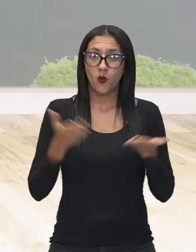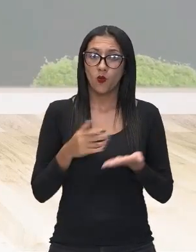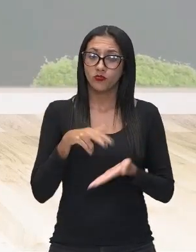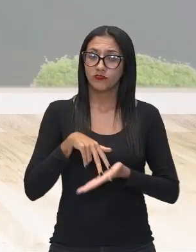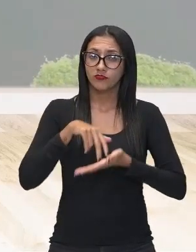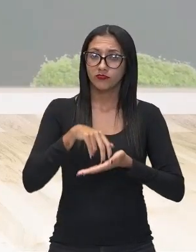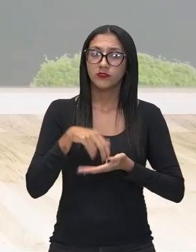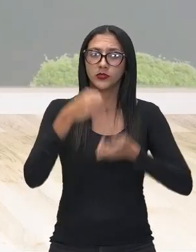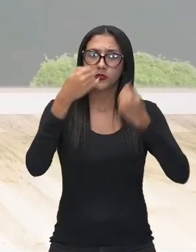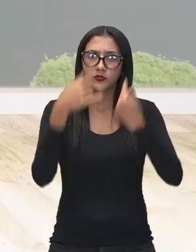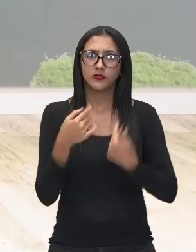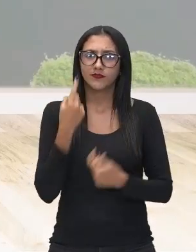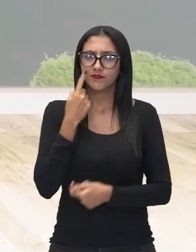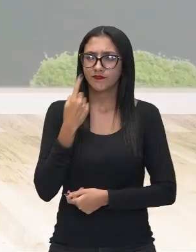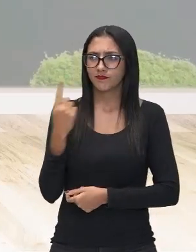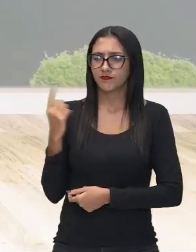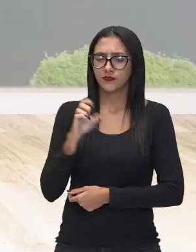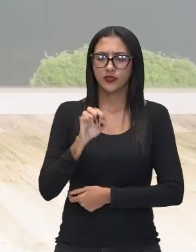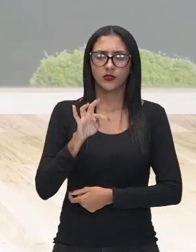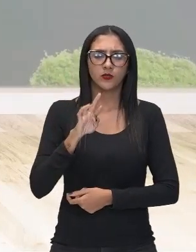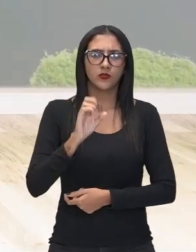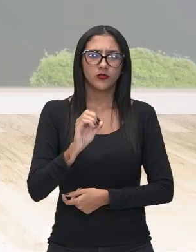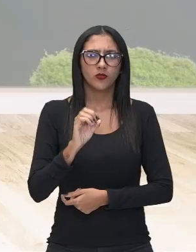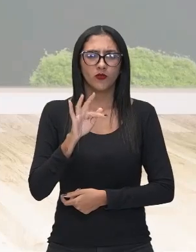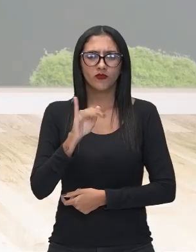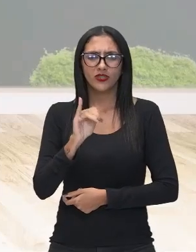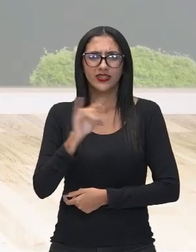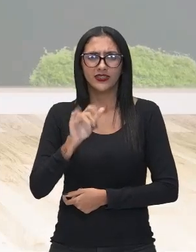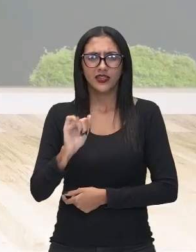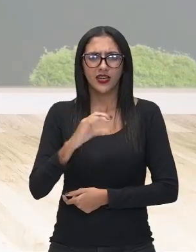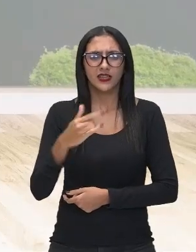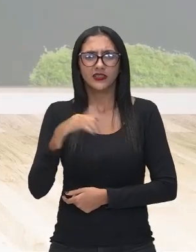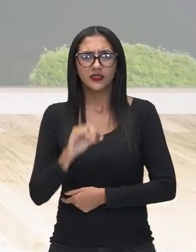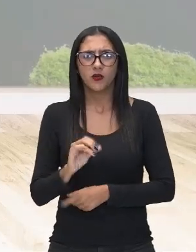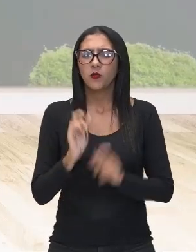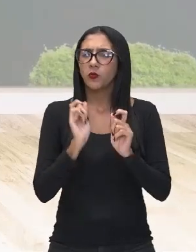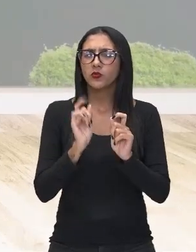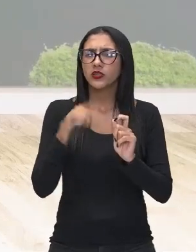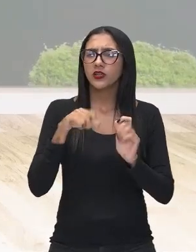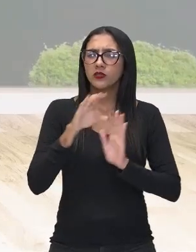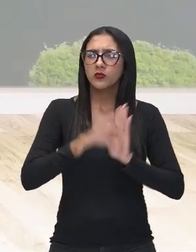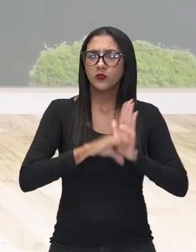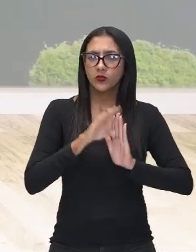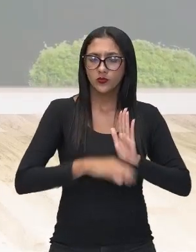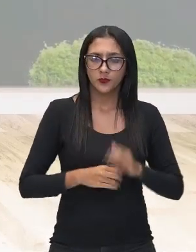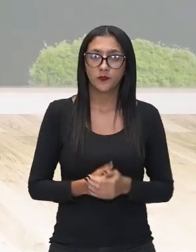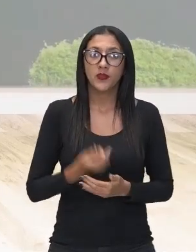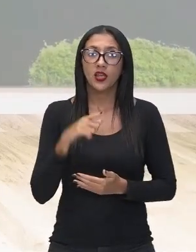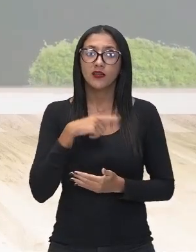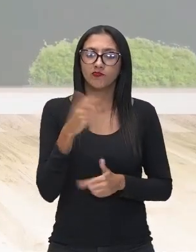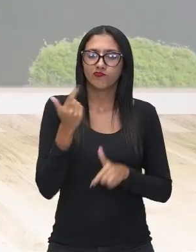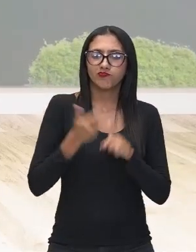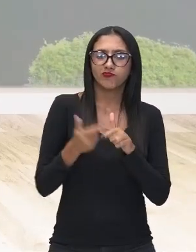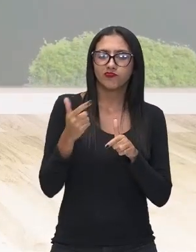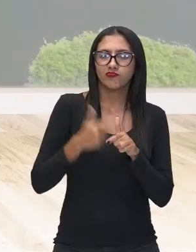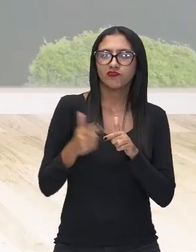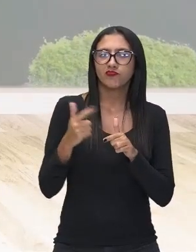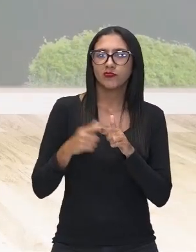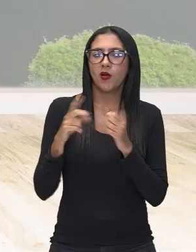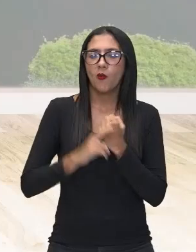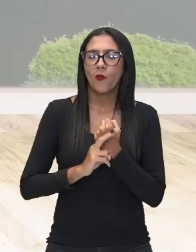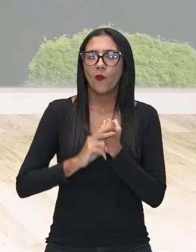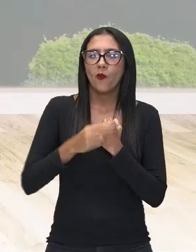a eutrofização da água. E o que é eutrofização? A eutrofização é um problema ambiental provocado